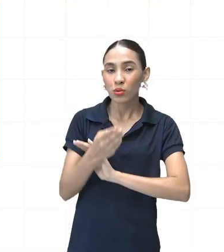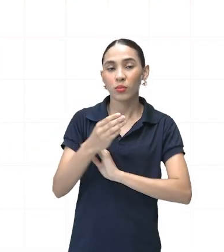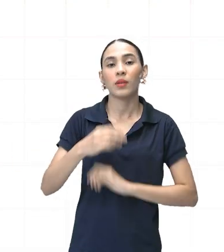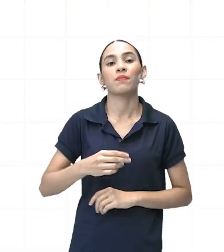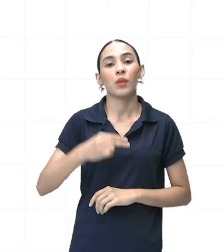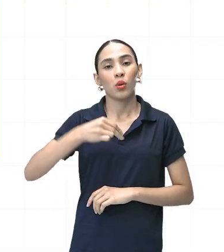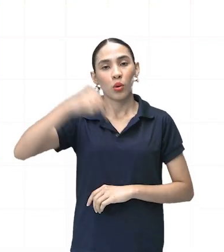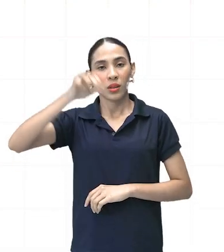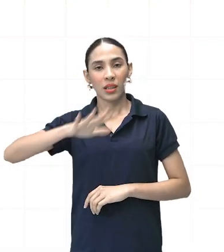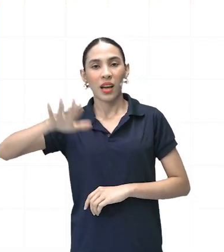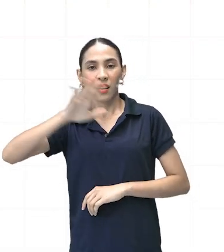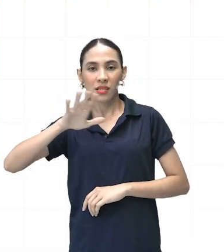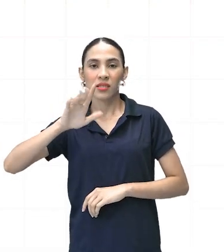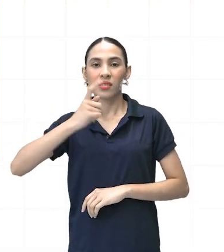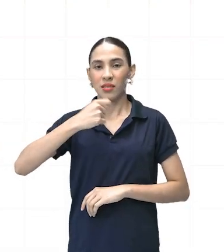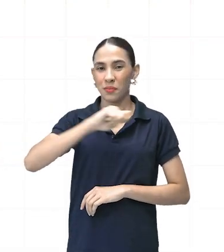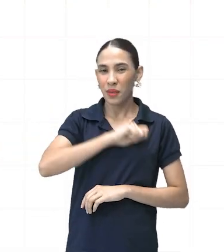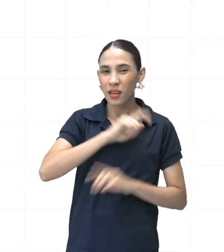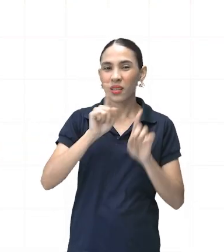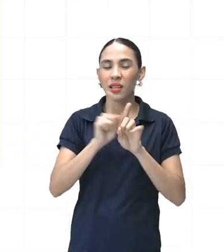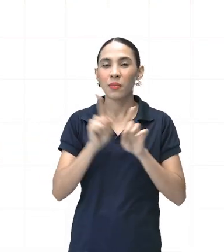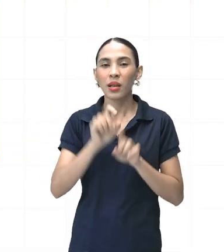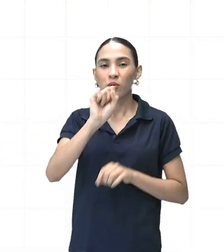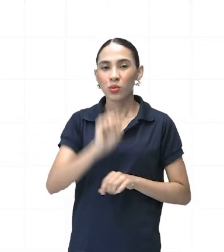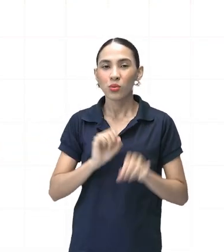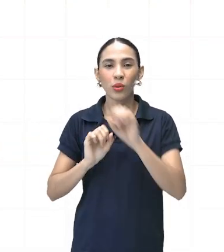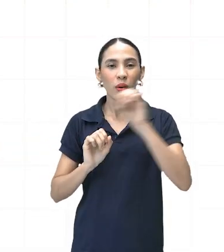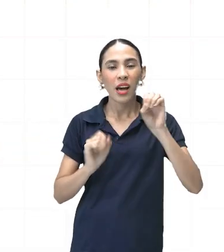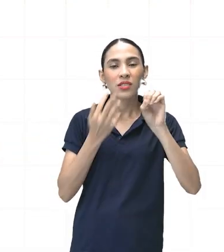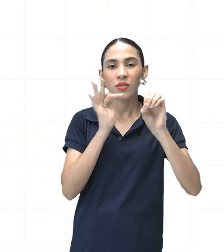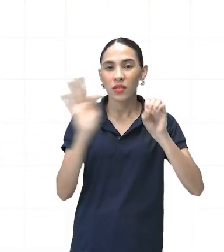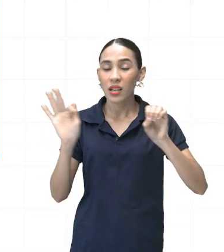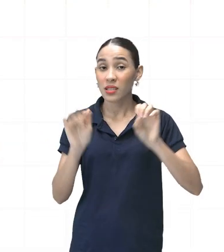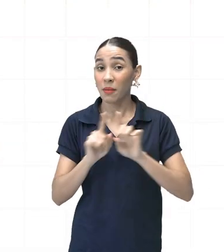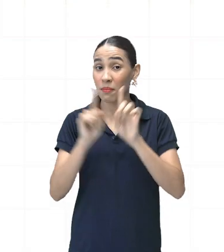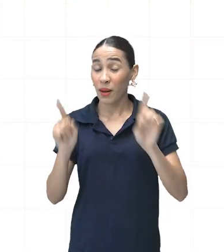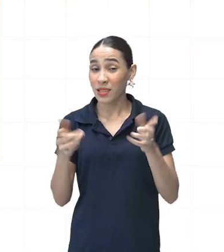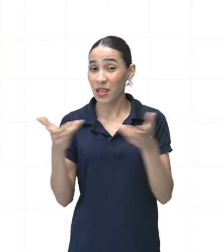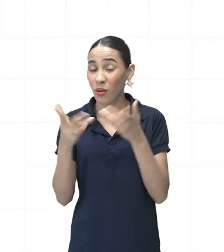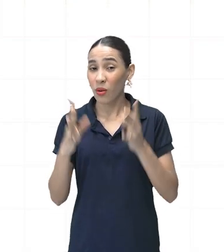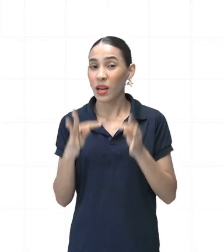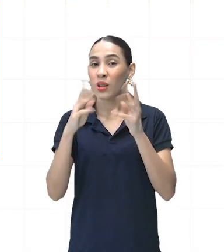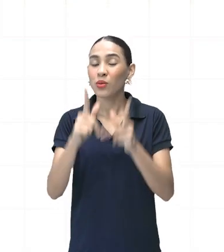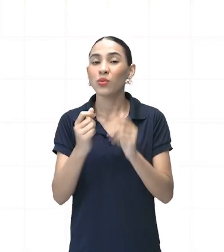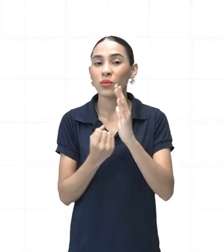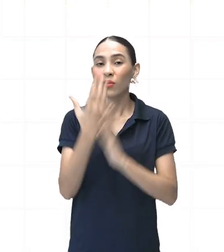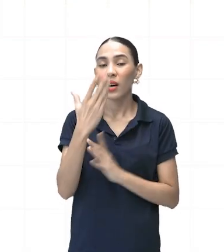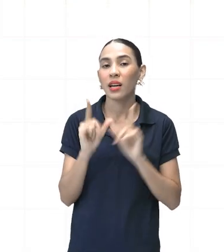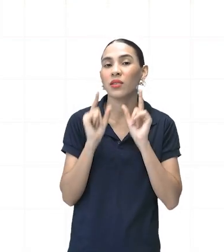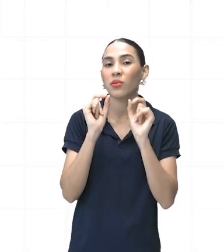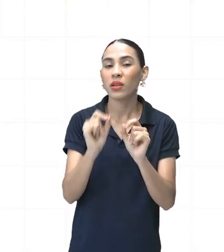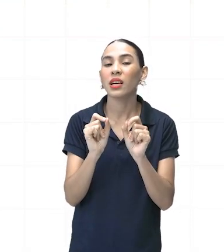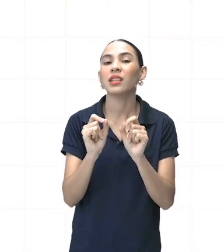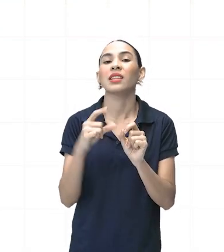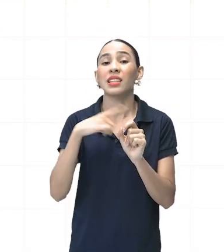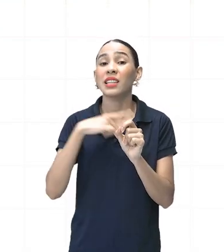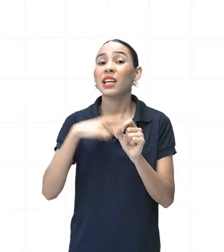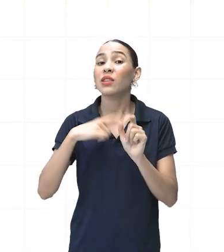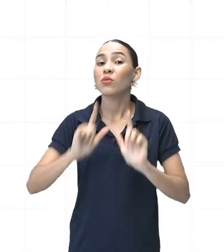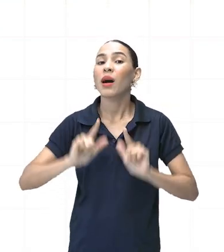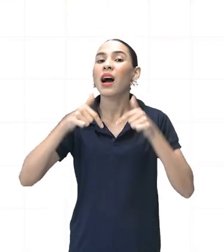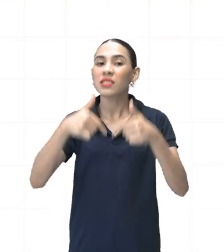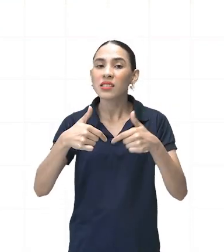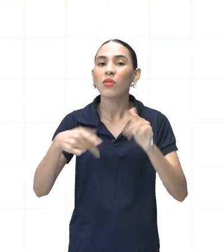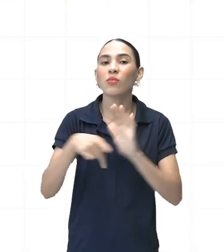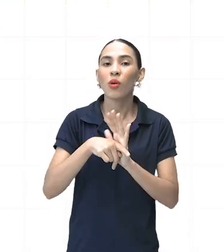da Espanha e sudoeste da França. Agora, tudo isso vai surgir através de um movimento,